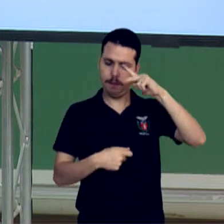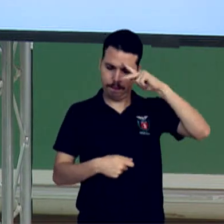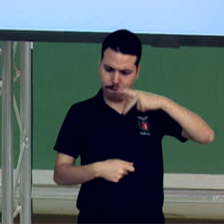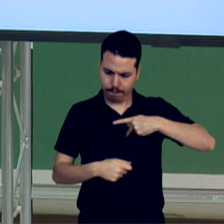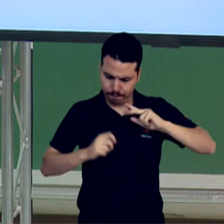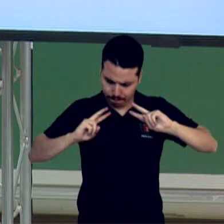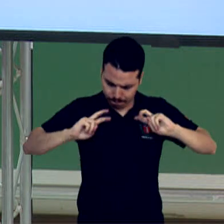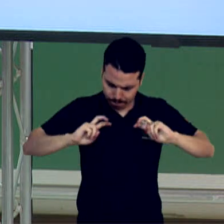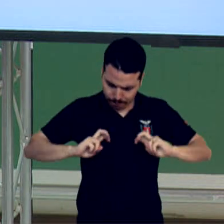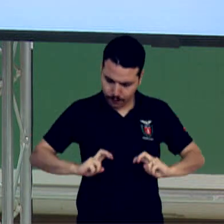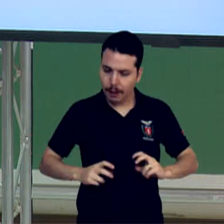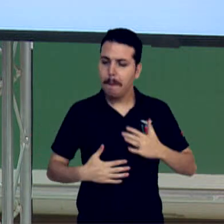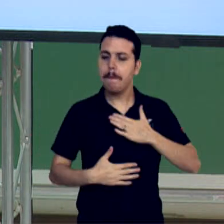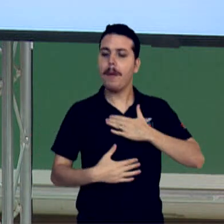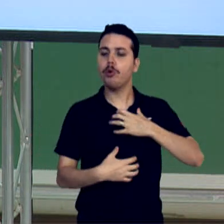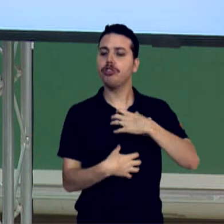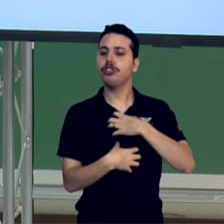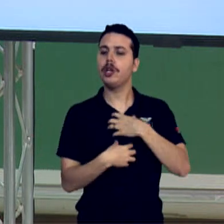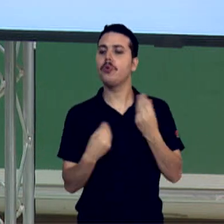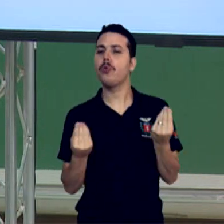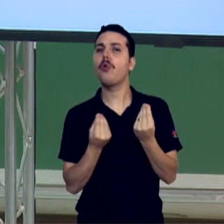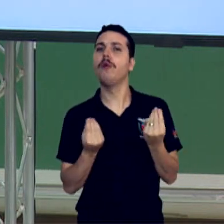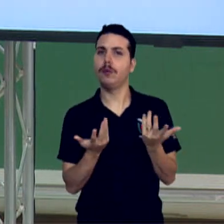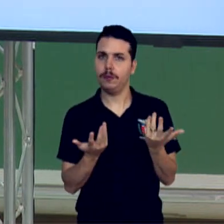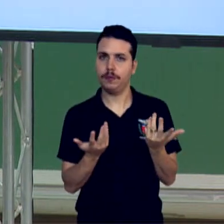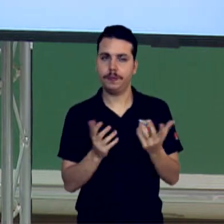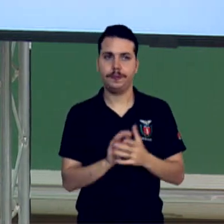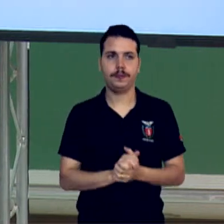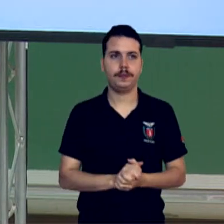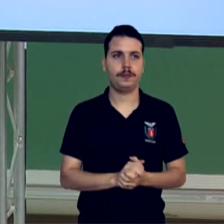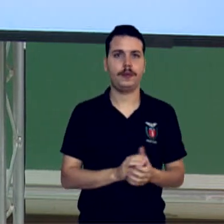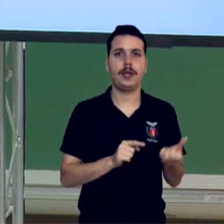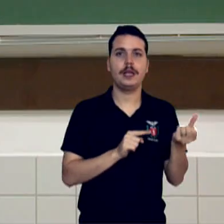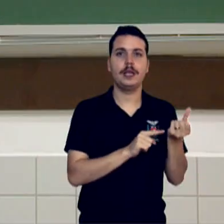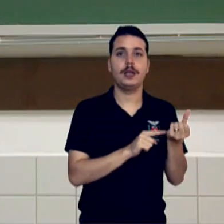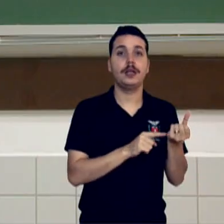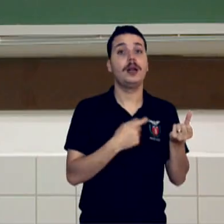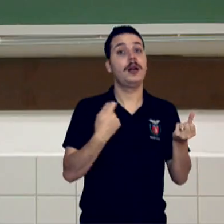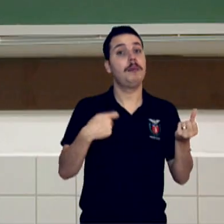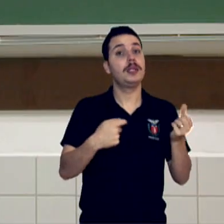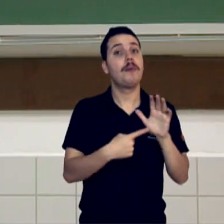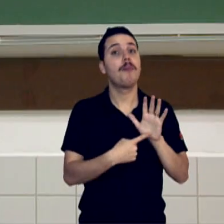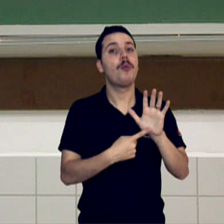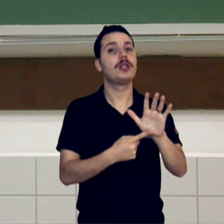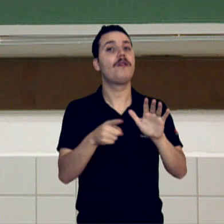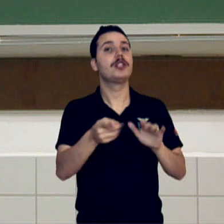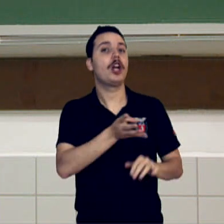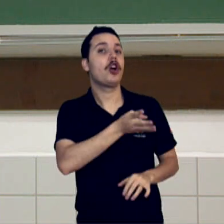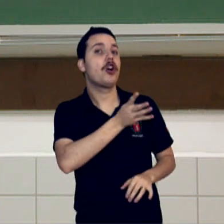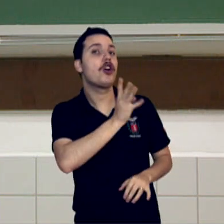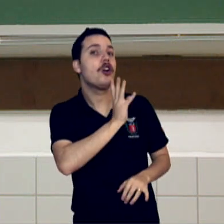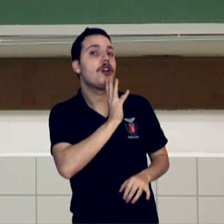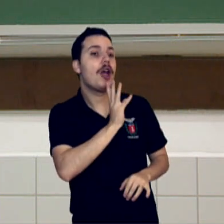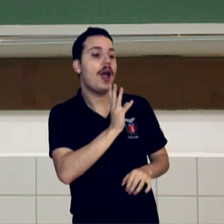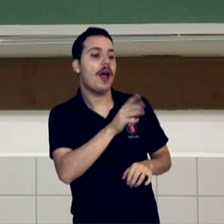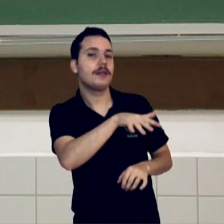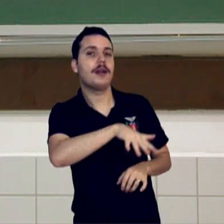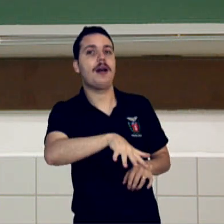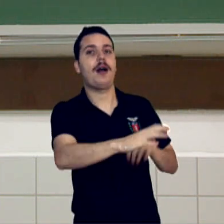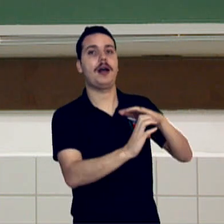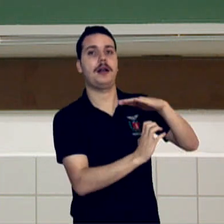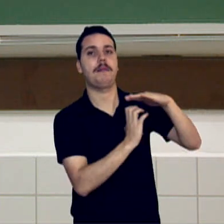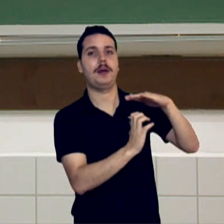saber qual é a sua personalidade. E demonstre conhecimento sobre a empresa. É muito importante esse último item, porque